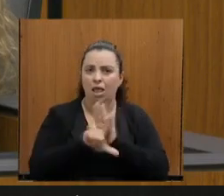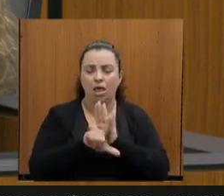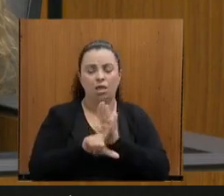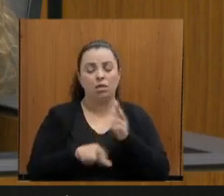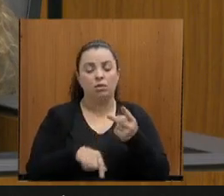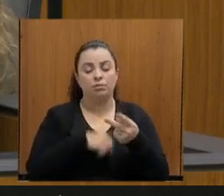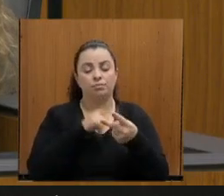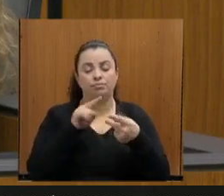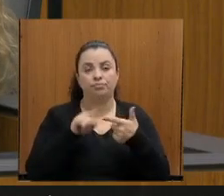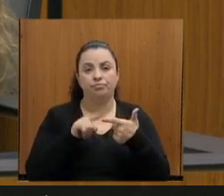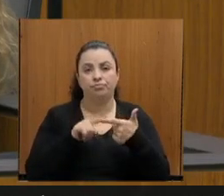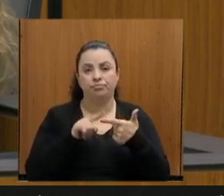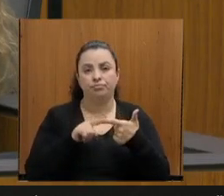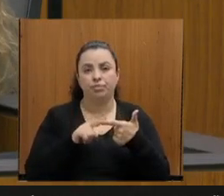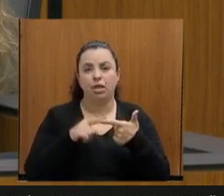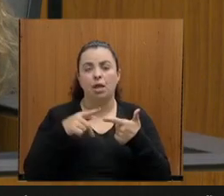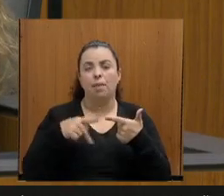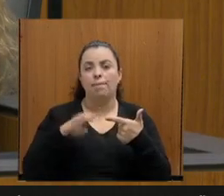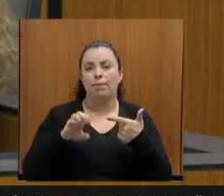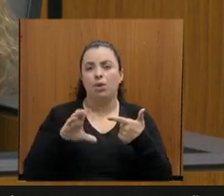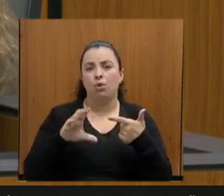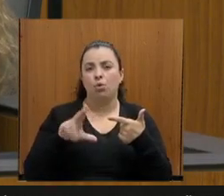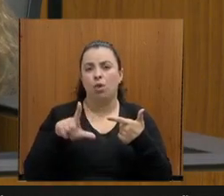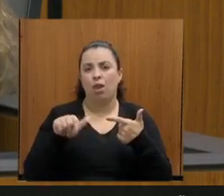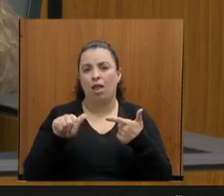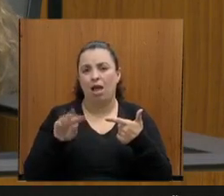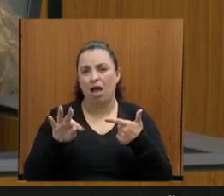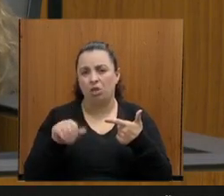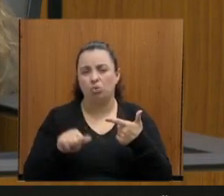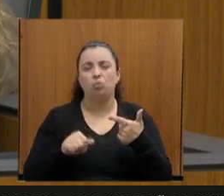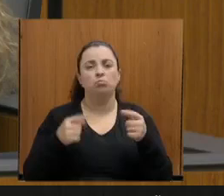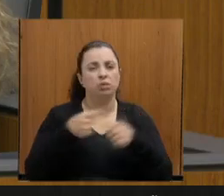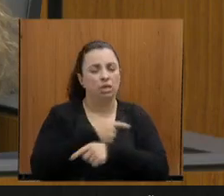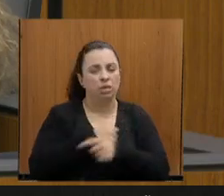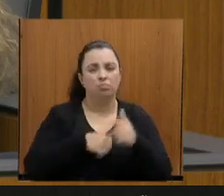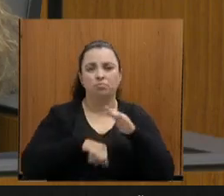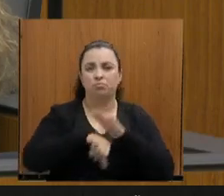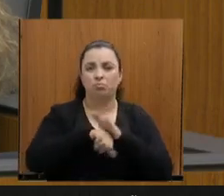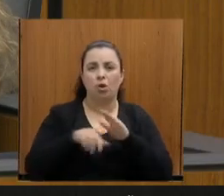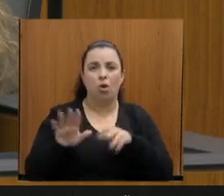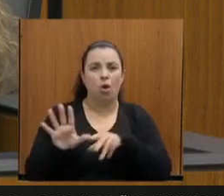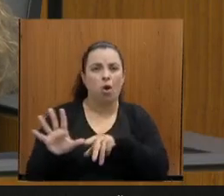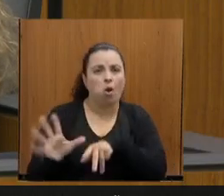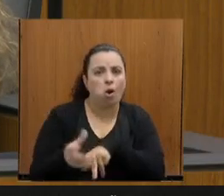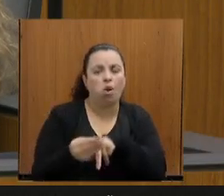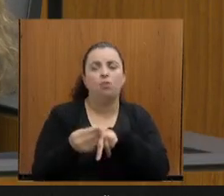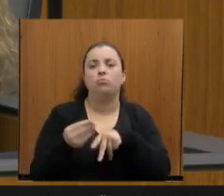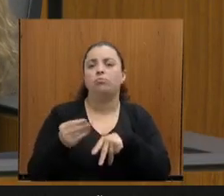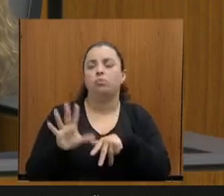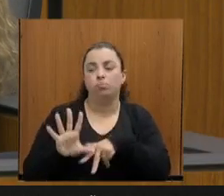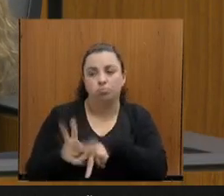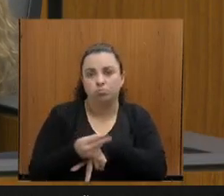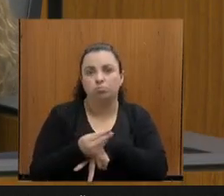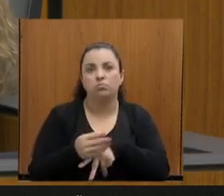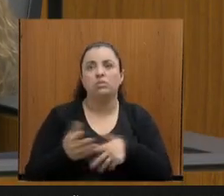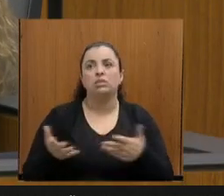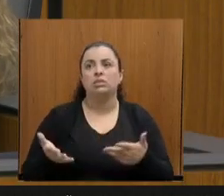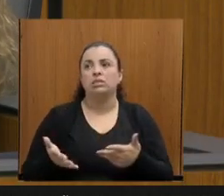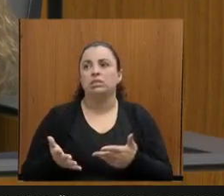de Peculato em concurso de pessoas corrupção passiva improbidade administrativa